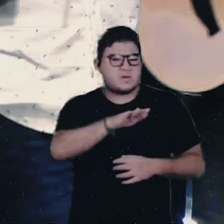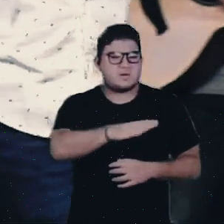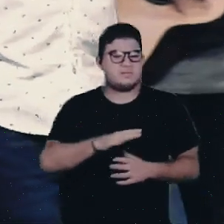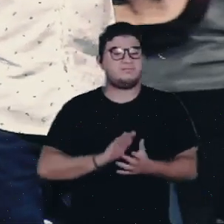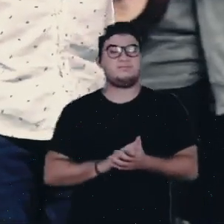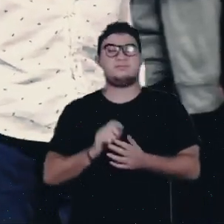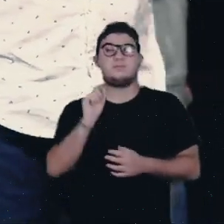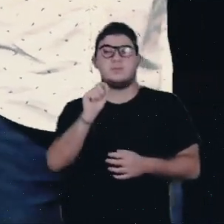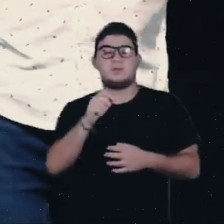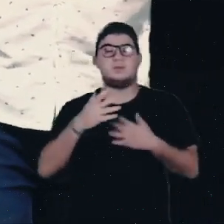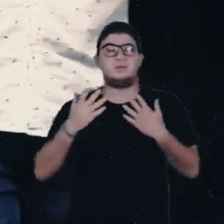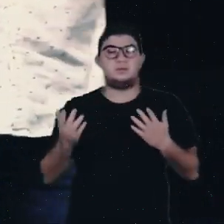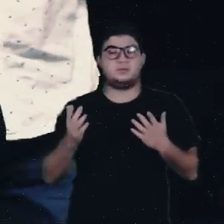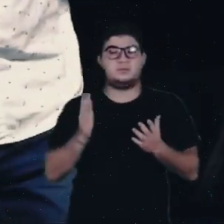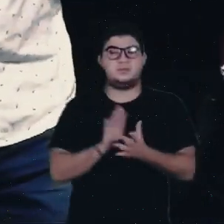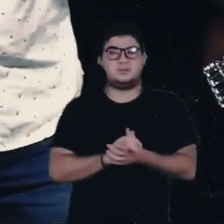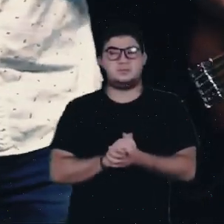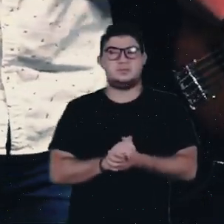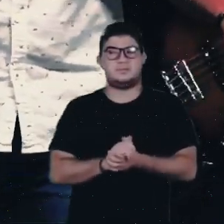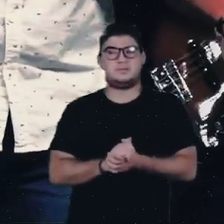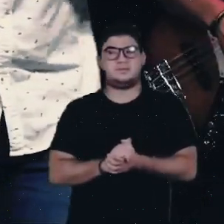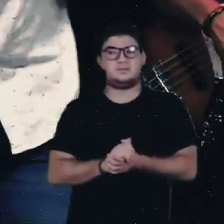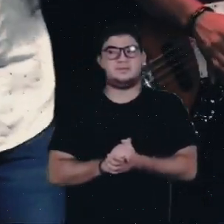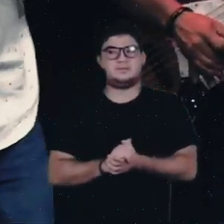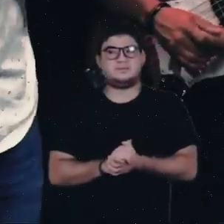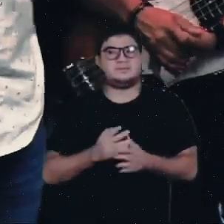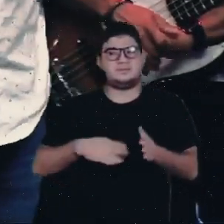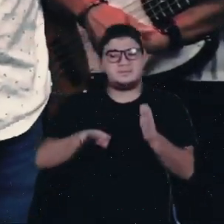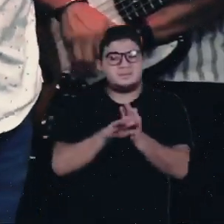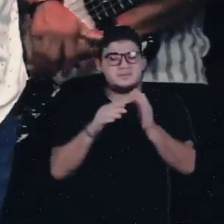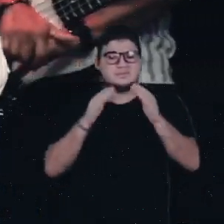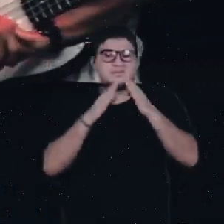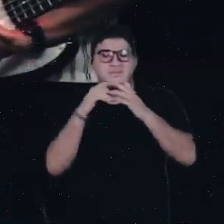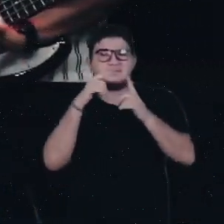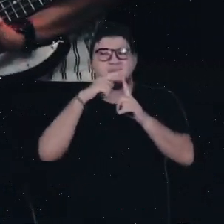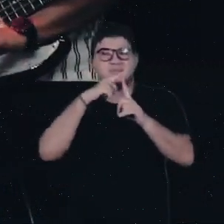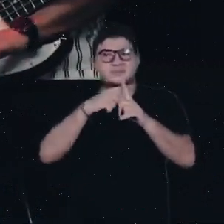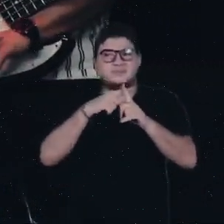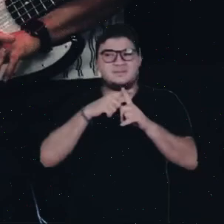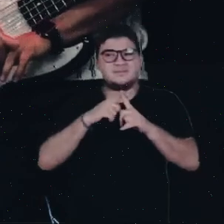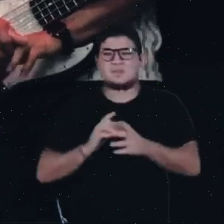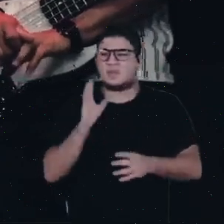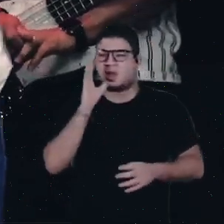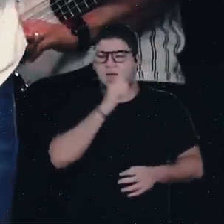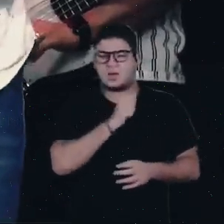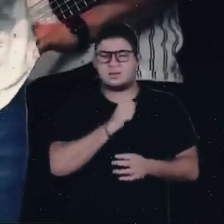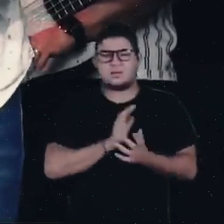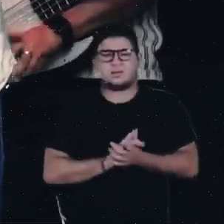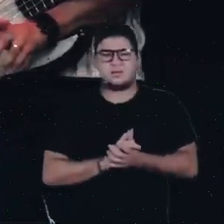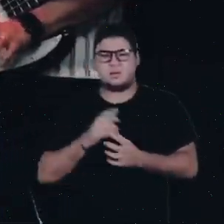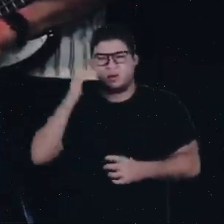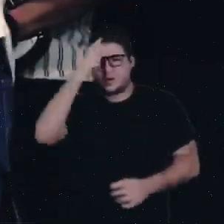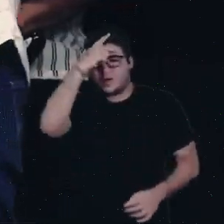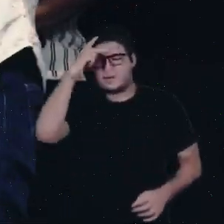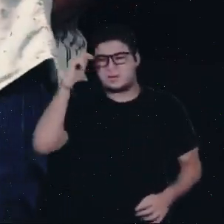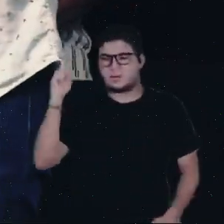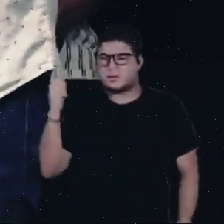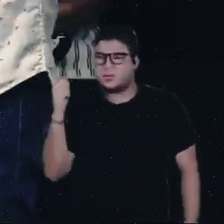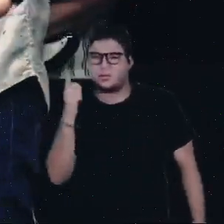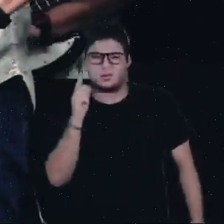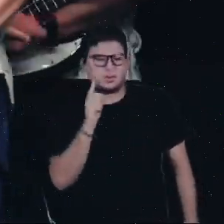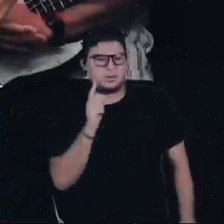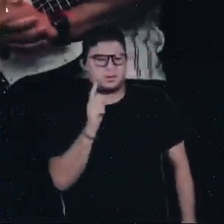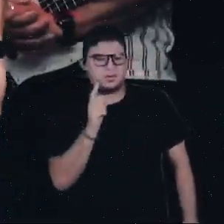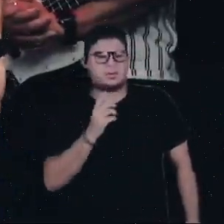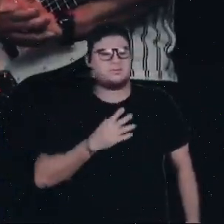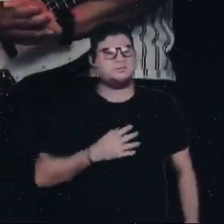foi? Eu chegava na igreja e automaticamente já vi uma pessoa para pegar o carro, para pegar as irmãzinhas.